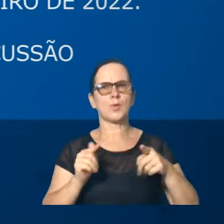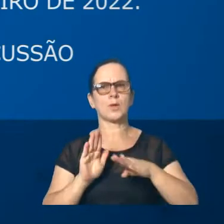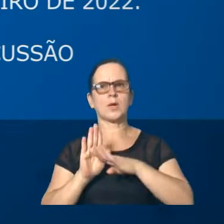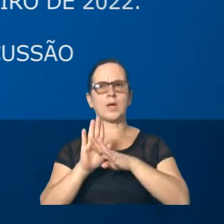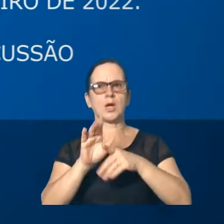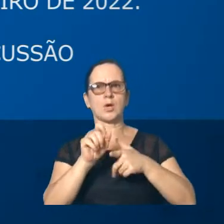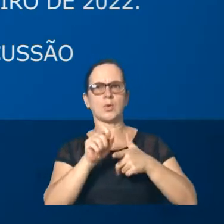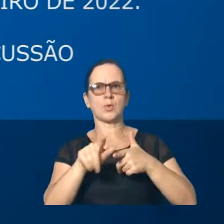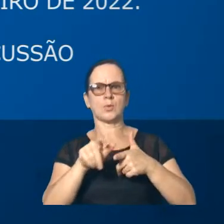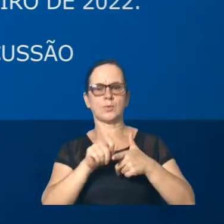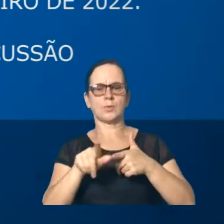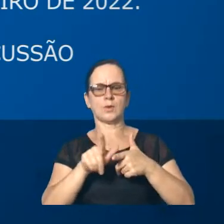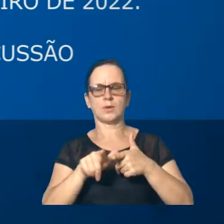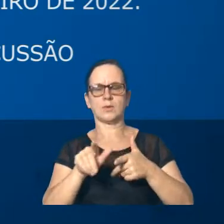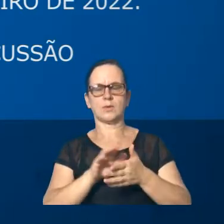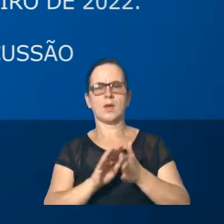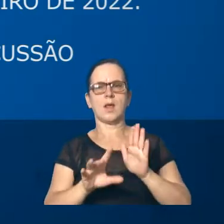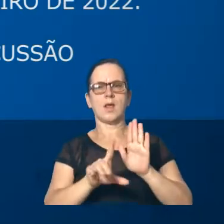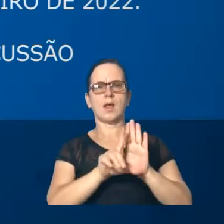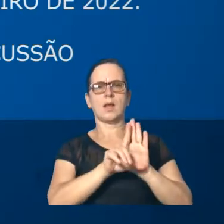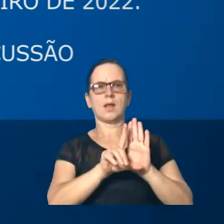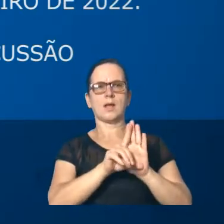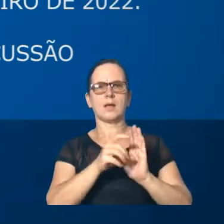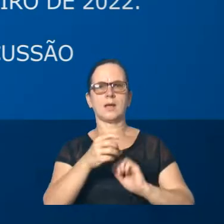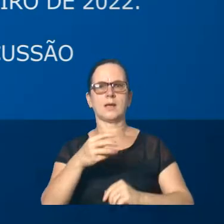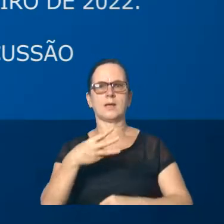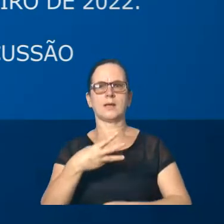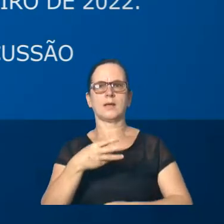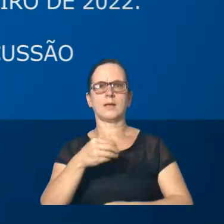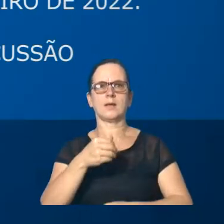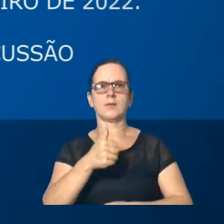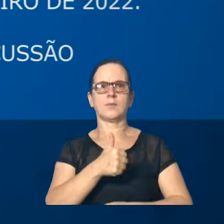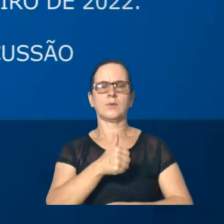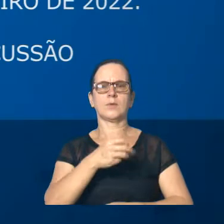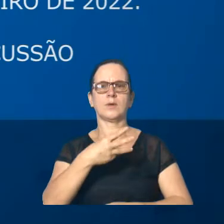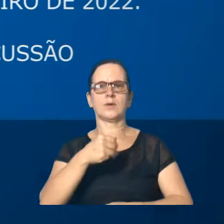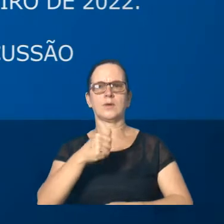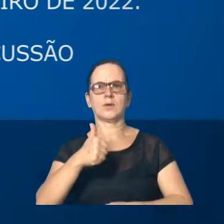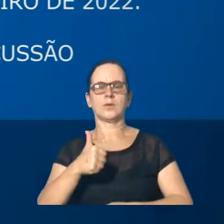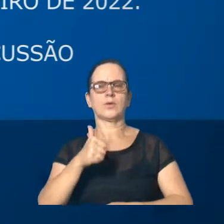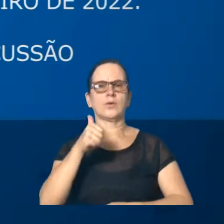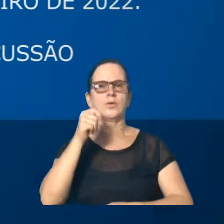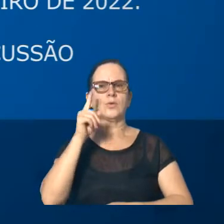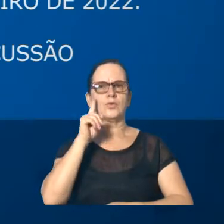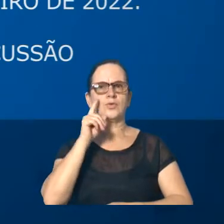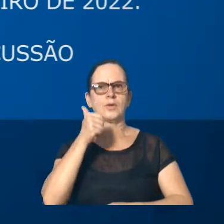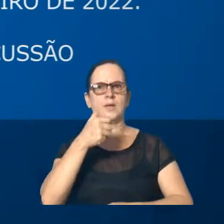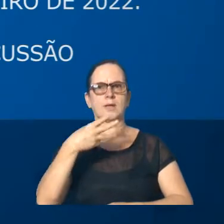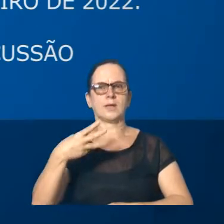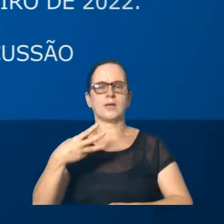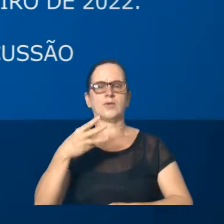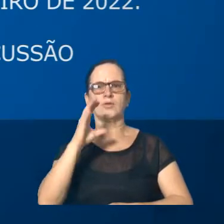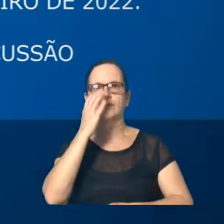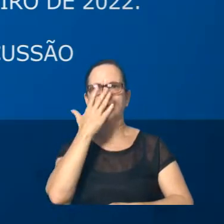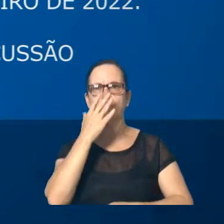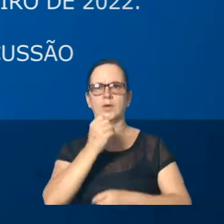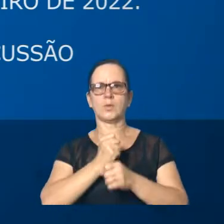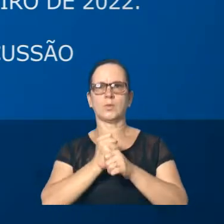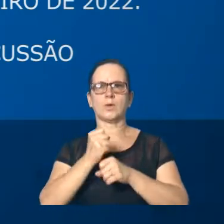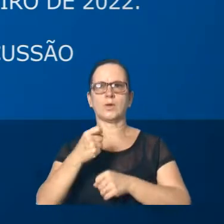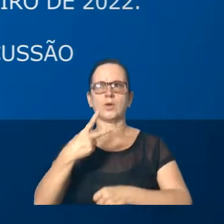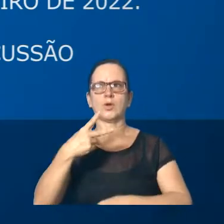Moradia, instituído pela lei número 3.301, de 13 de fevereiro de 2009, às